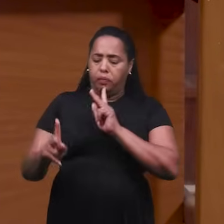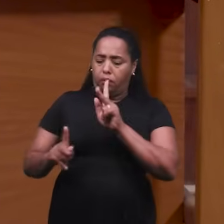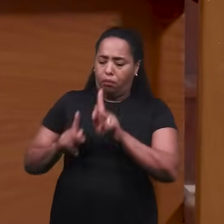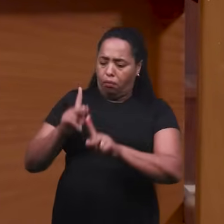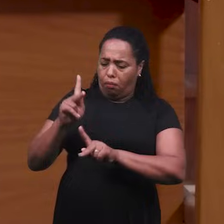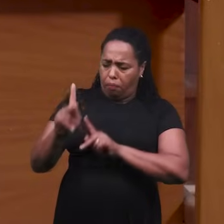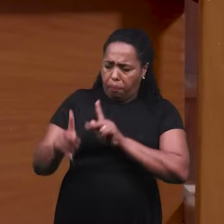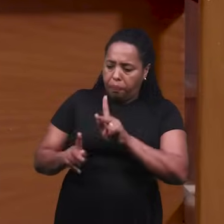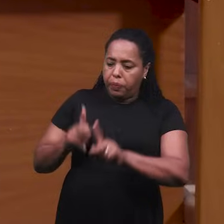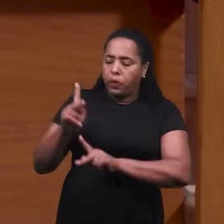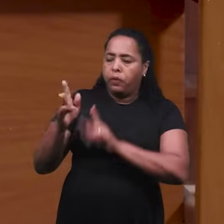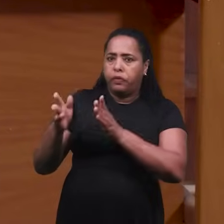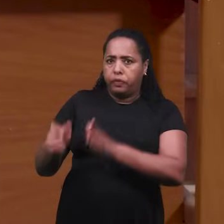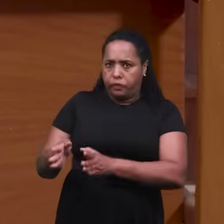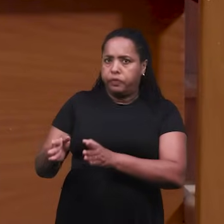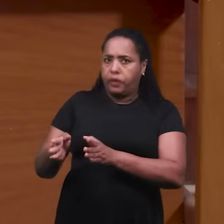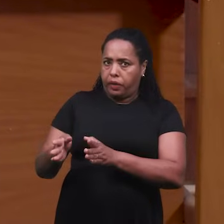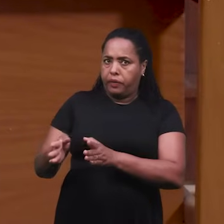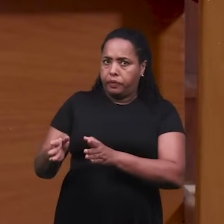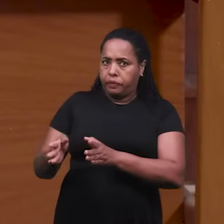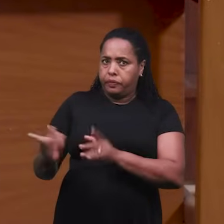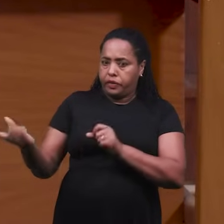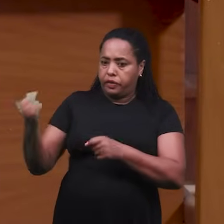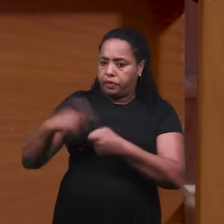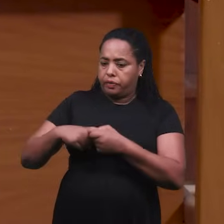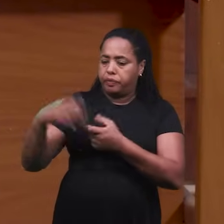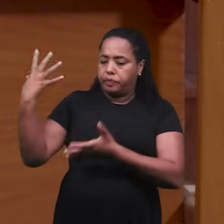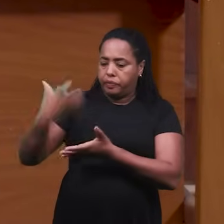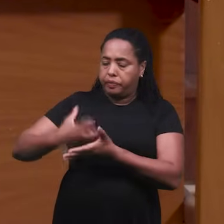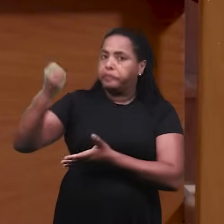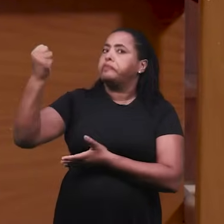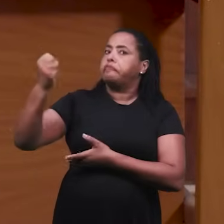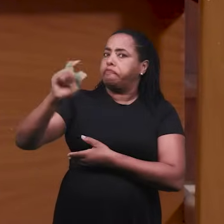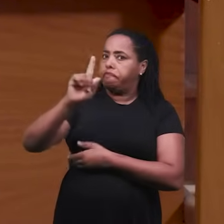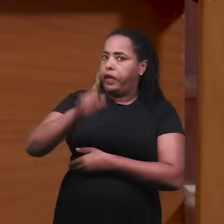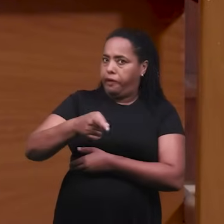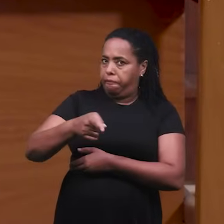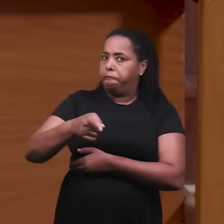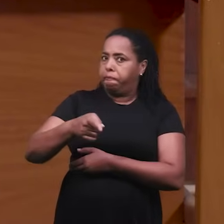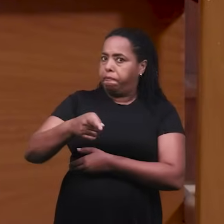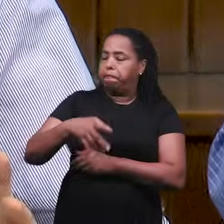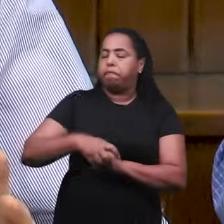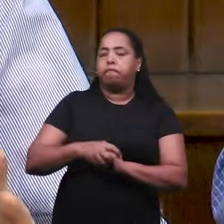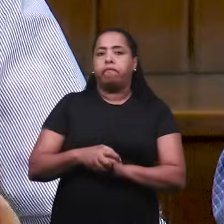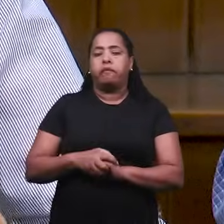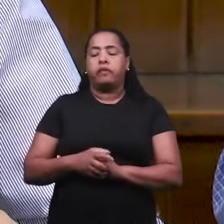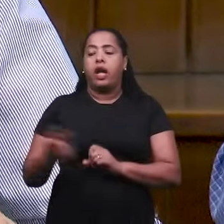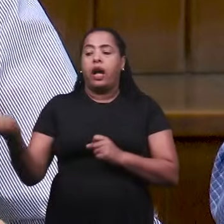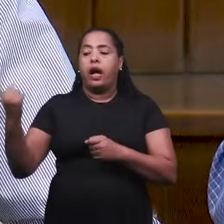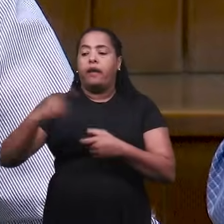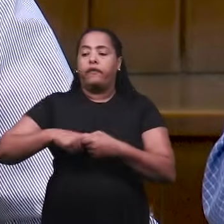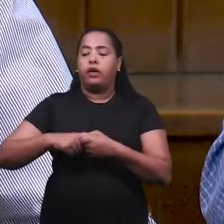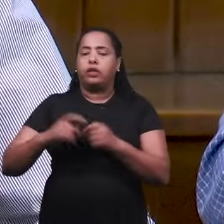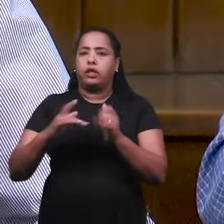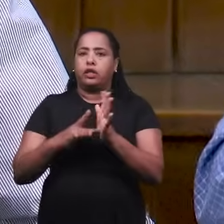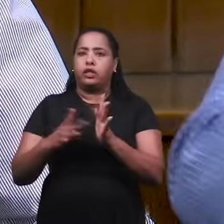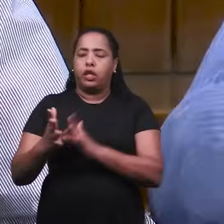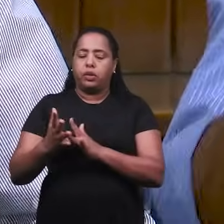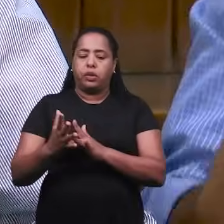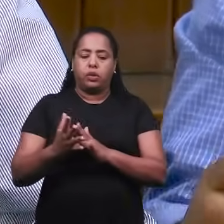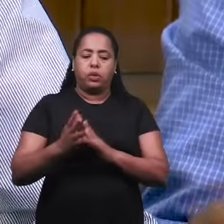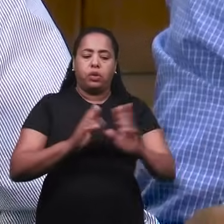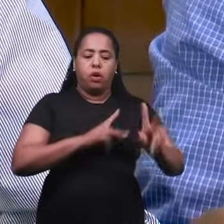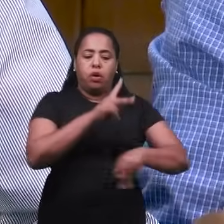a volta do Senhor Jesus para a igreja é o arrebatamento. A volta de Jesus para